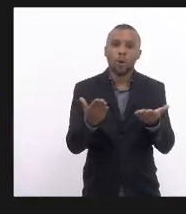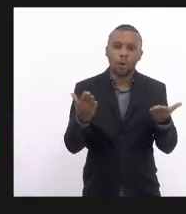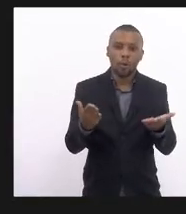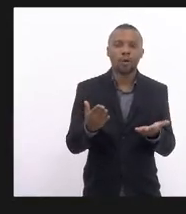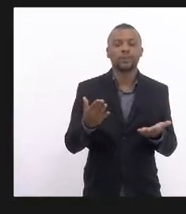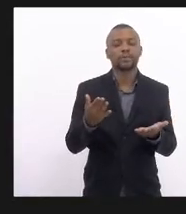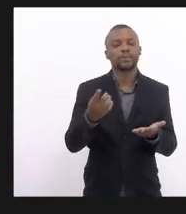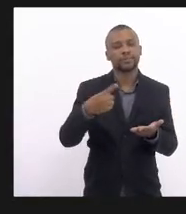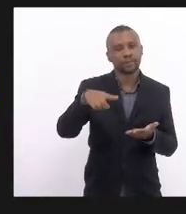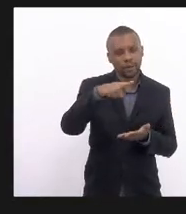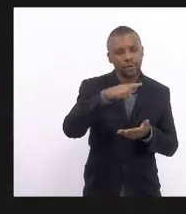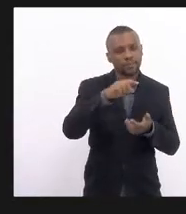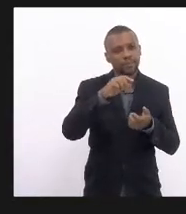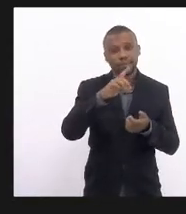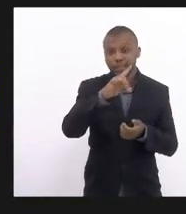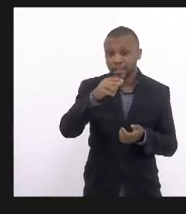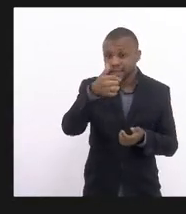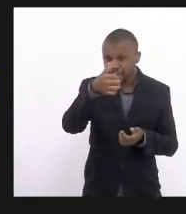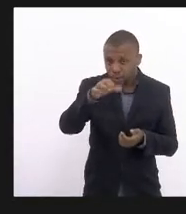conto com vocês todos lá para celebrar.